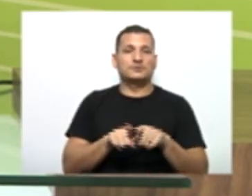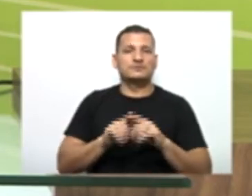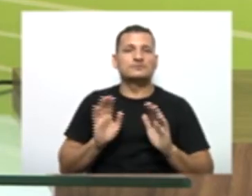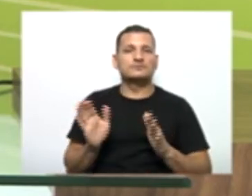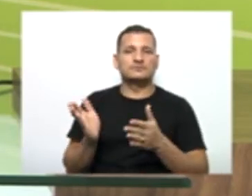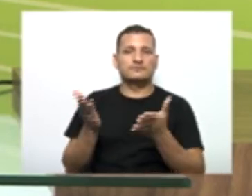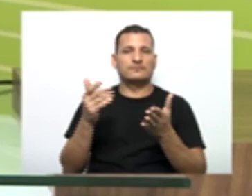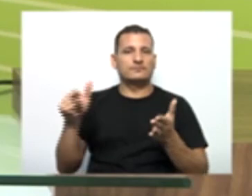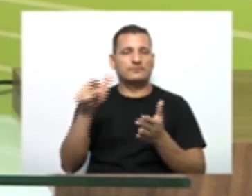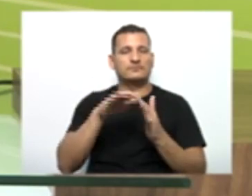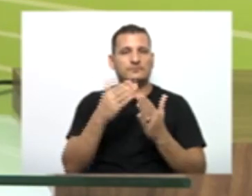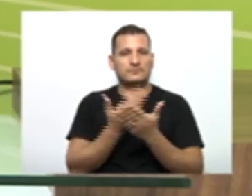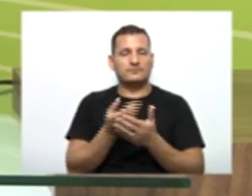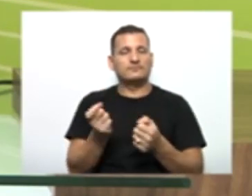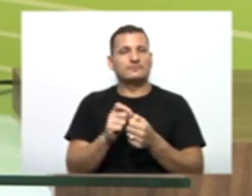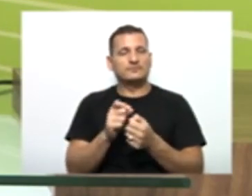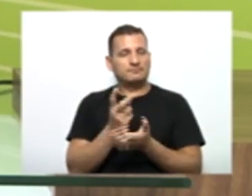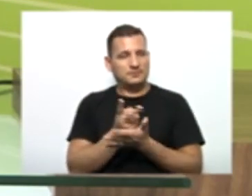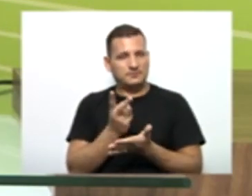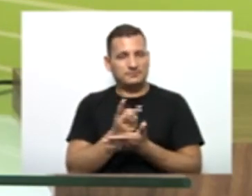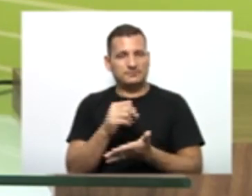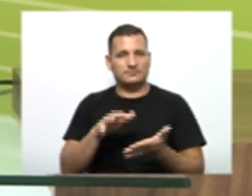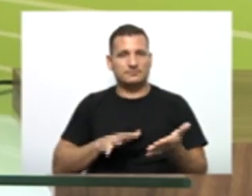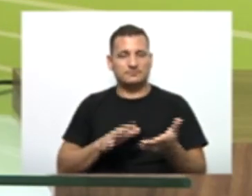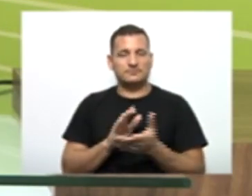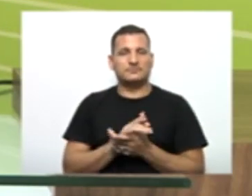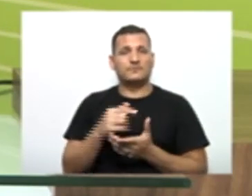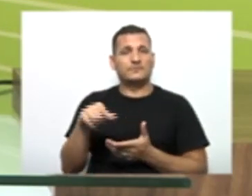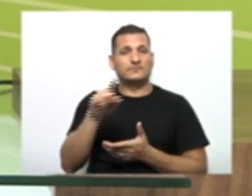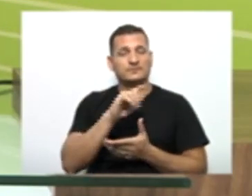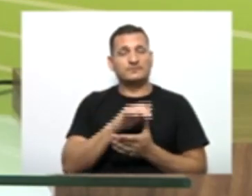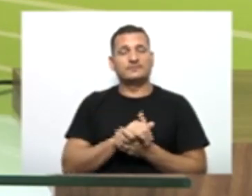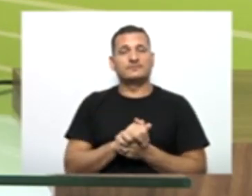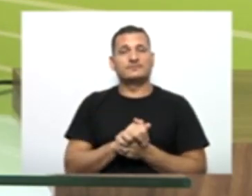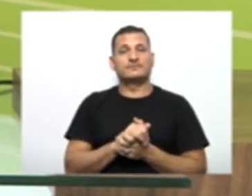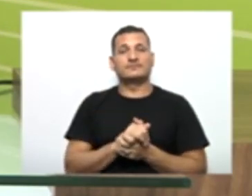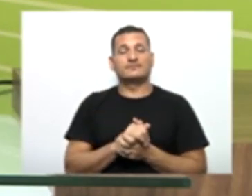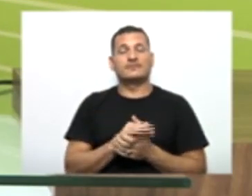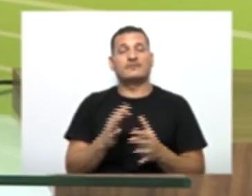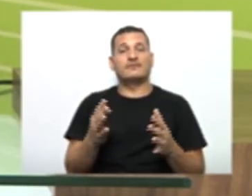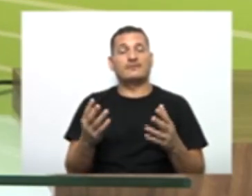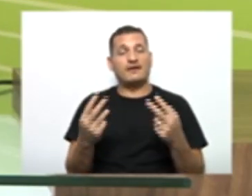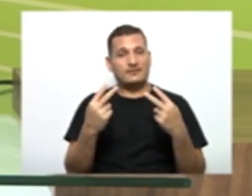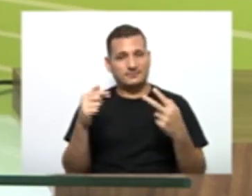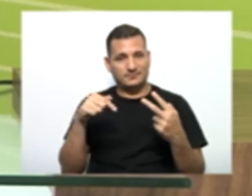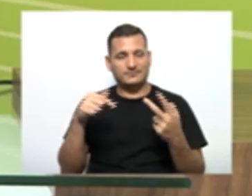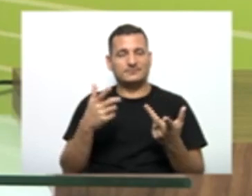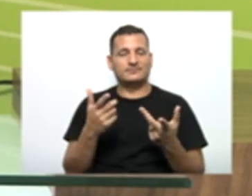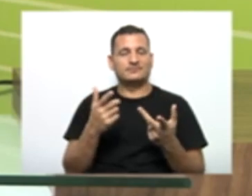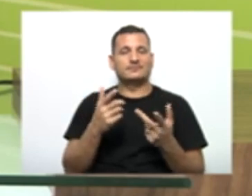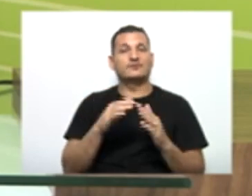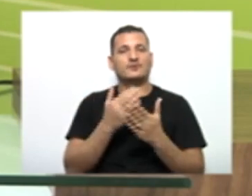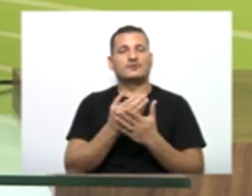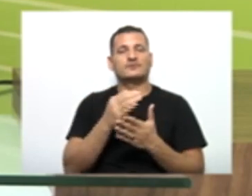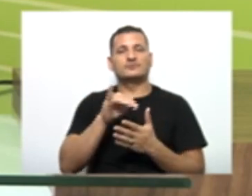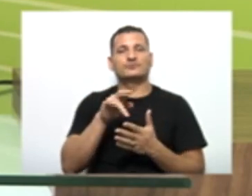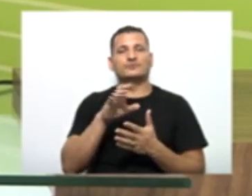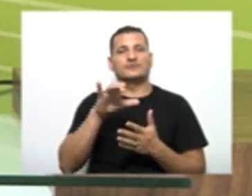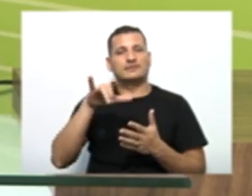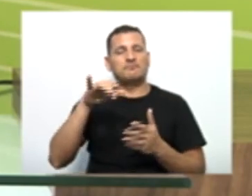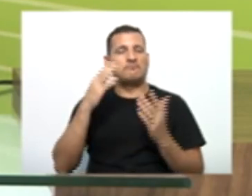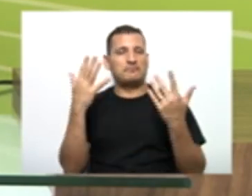faz com que vocês pensem, reflitam, interpretem tudo aquilo que nós trabalhamos na aula de hoje. Não